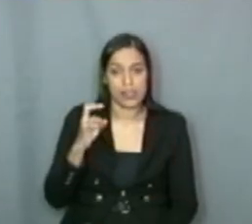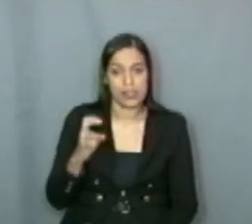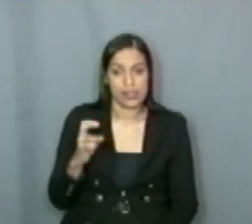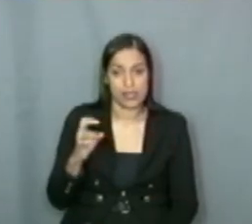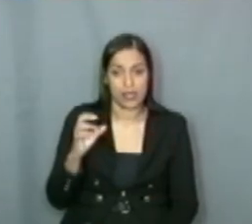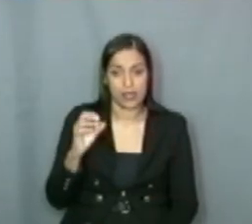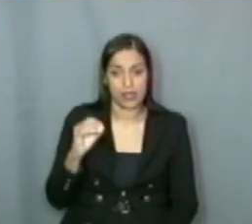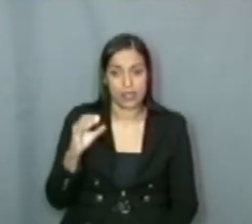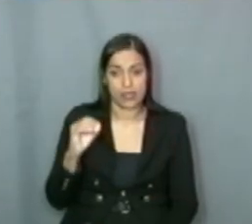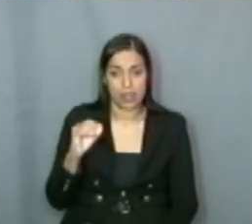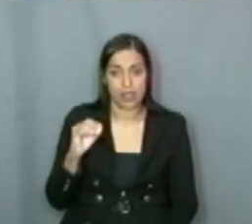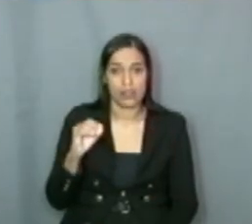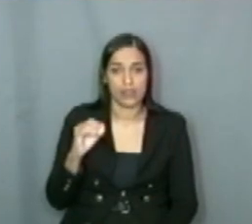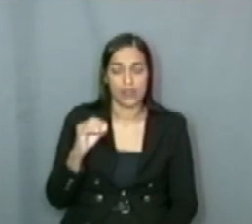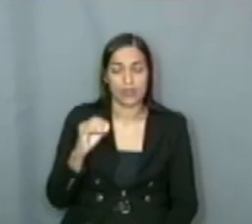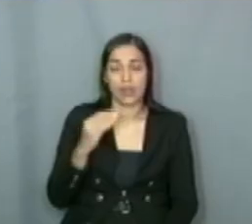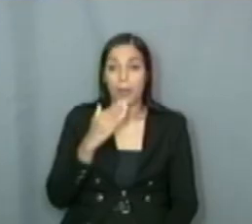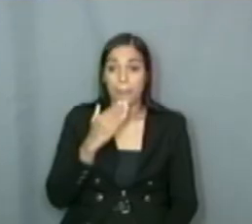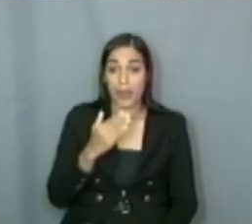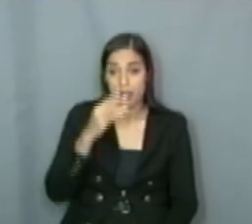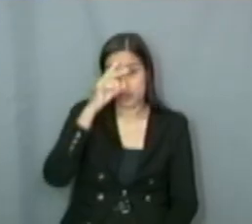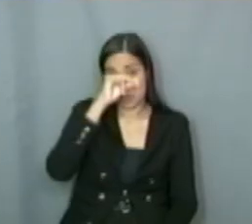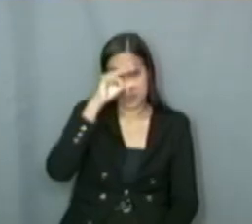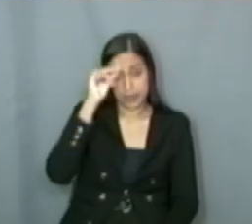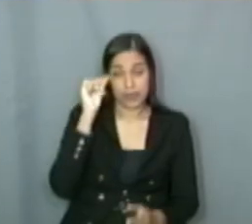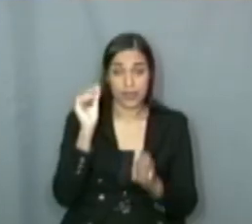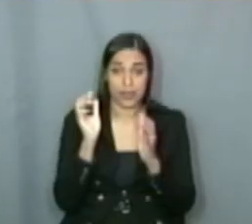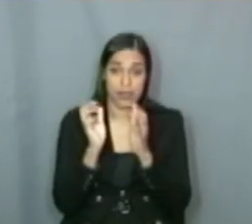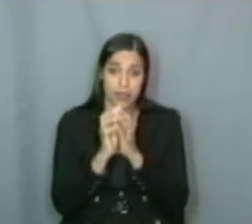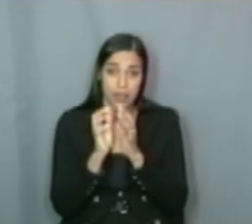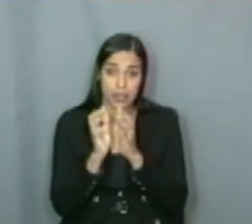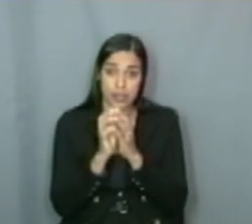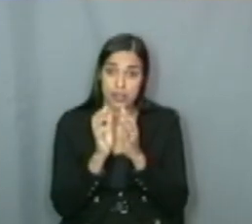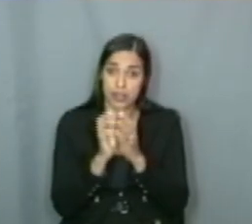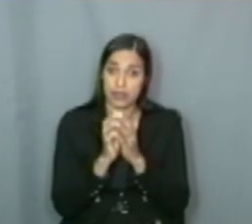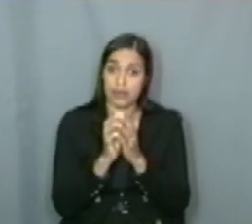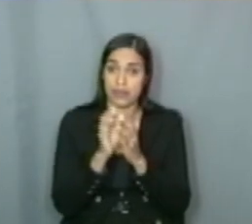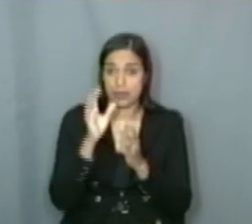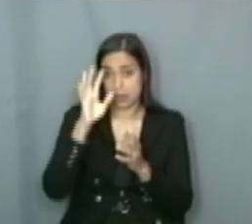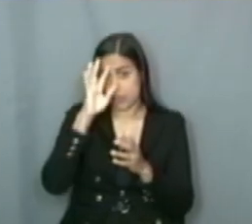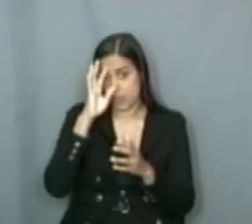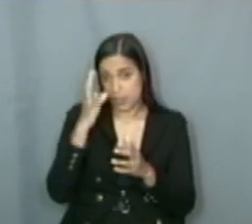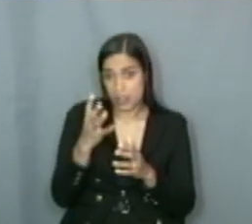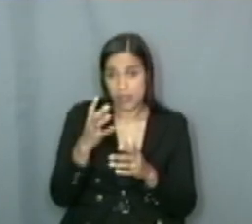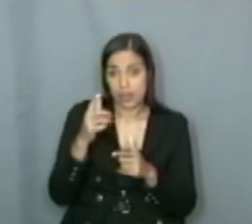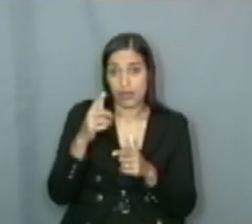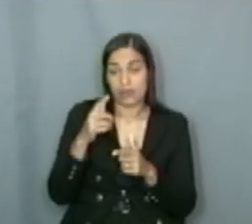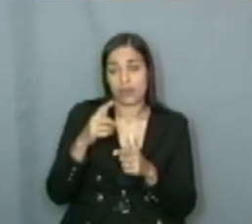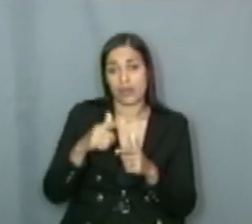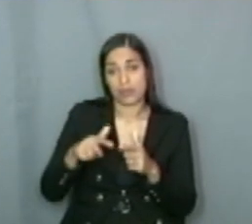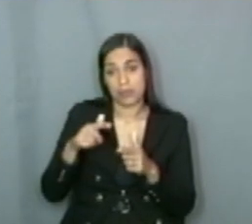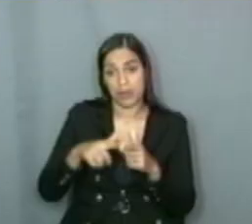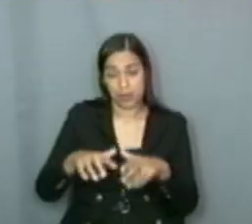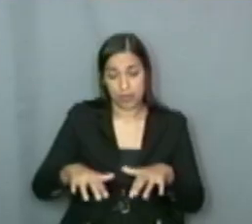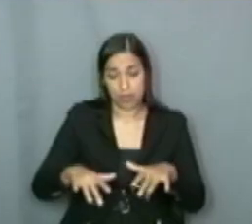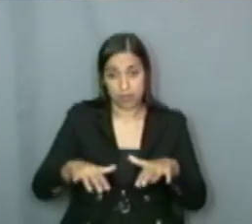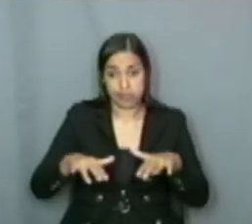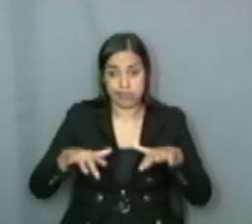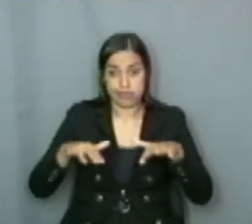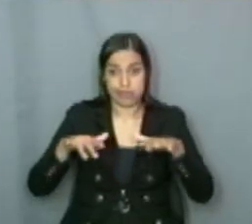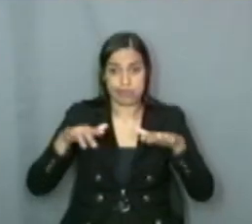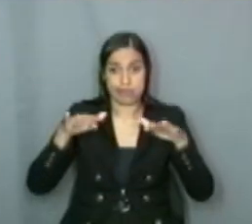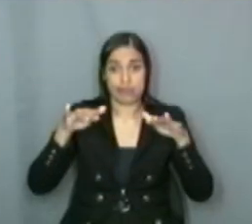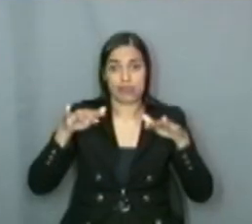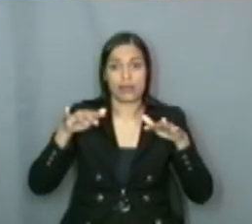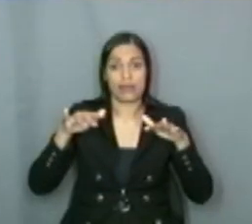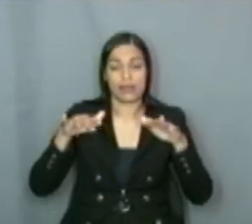6500, em que eu faço uma indicação à Prefeitura do Recife para que adote providências quanto aos alagamentos que são